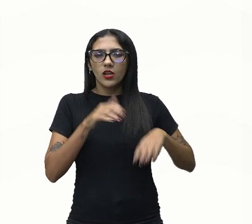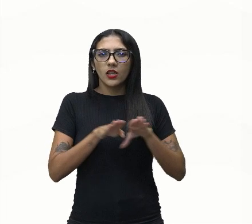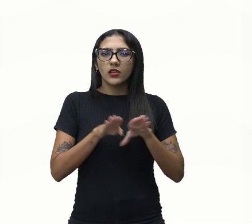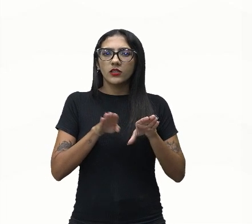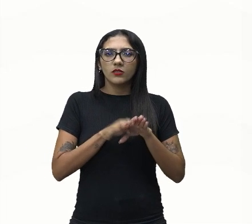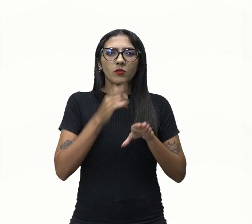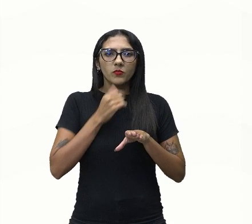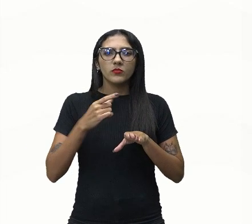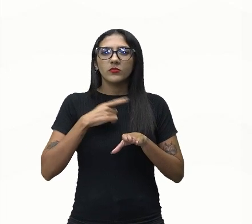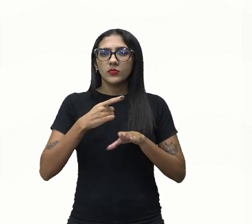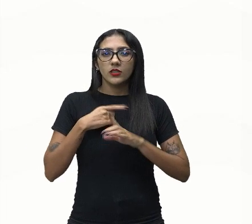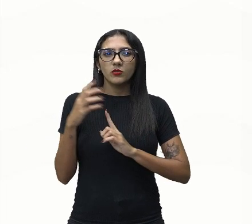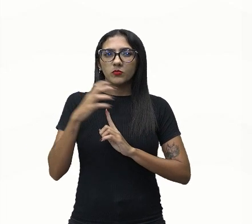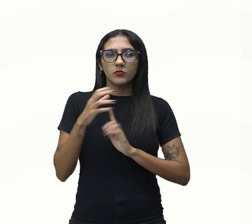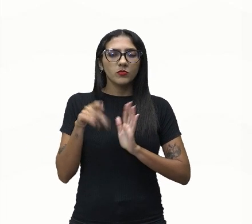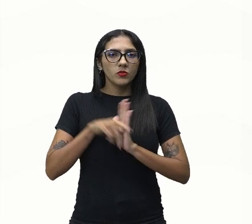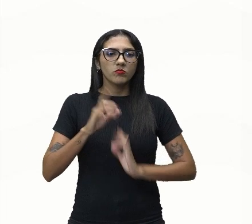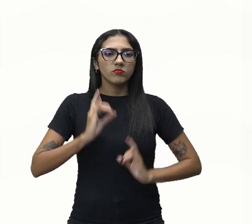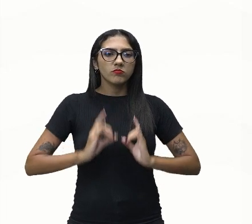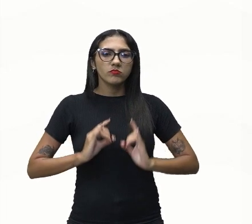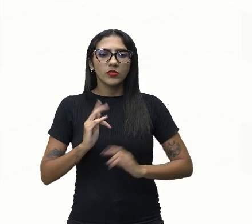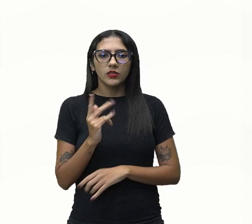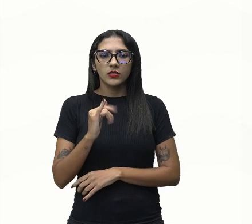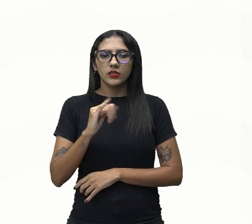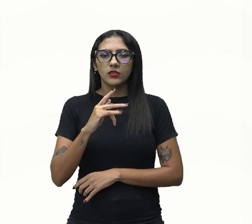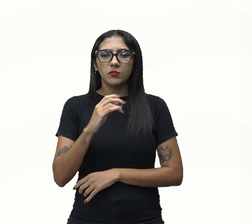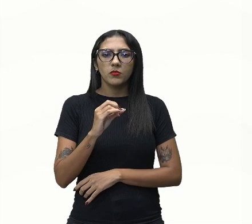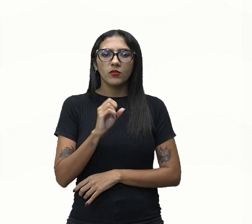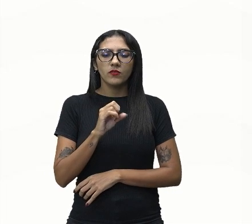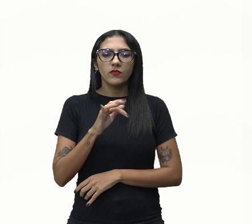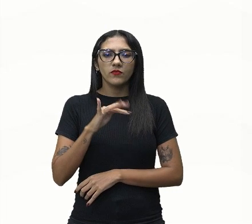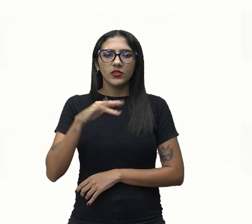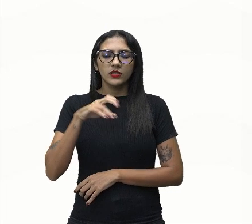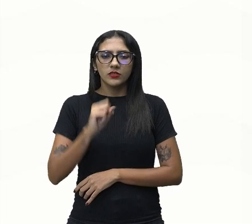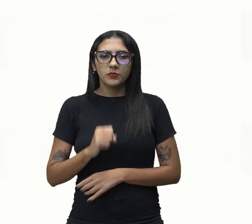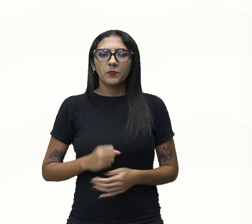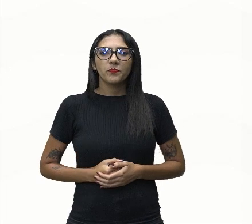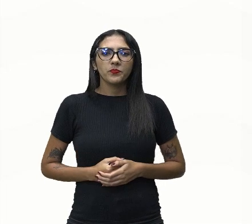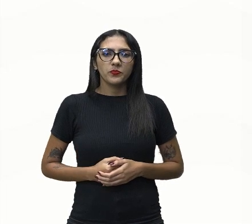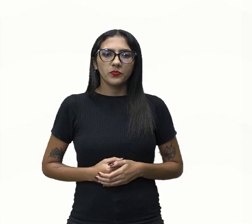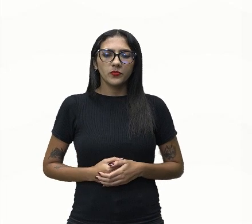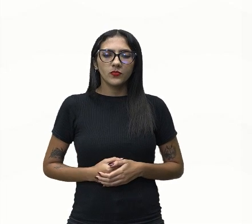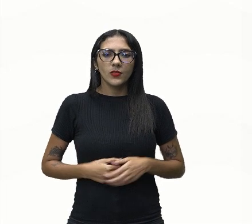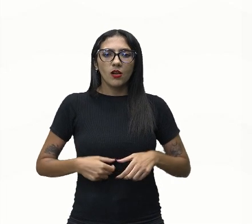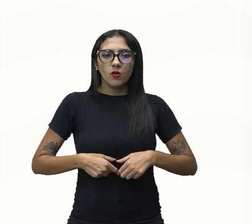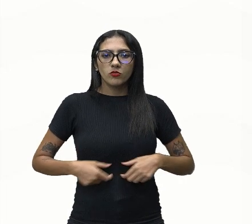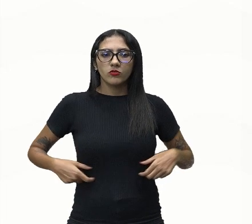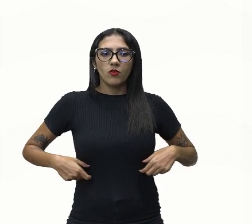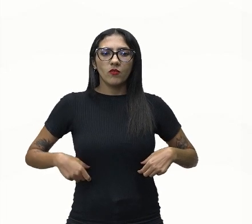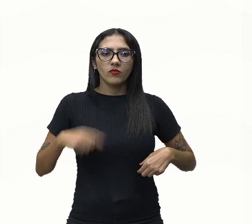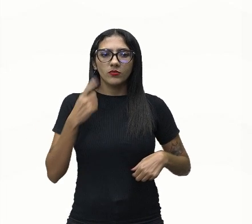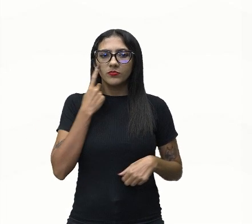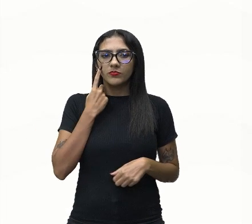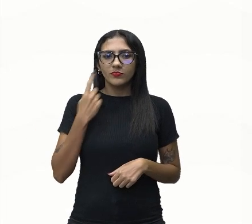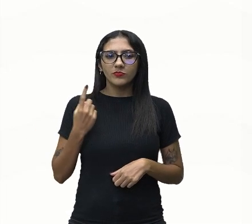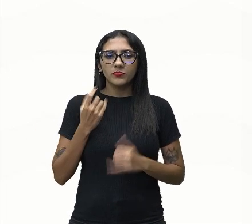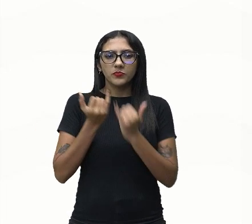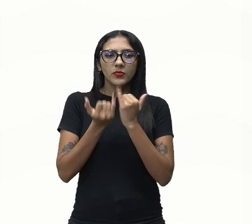estimulados por hormônios produzidos pela hipófise. Os ovários, que a gente observa aqui nessa